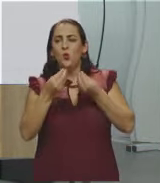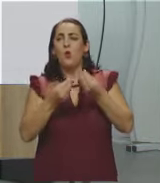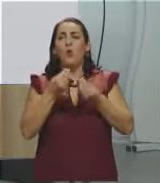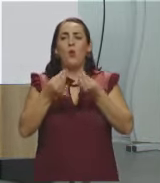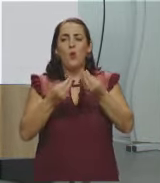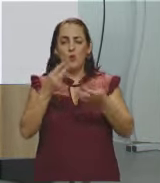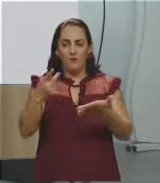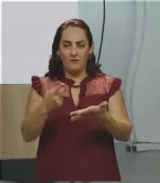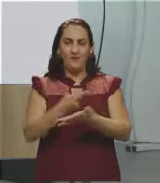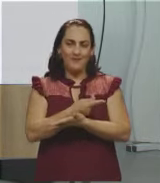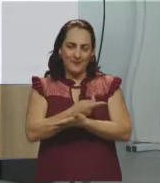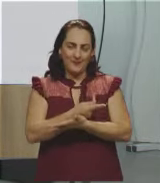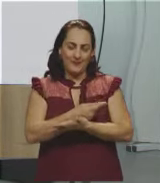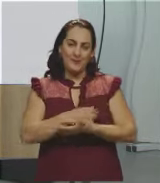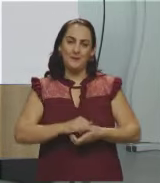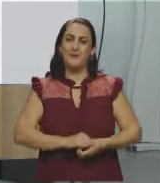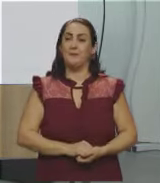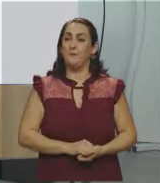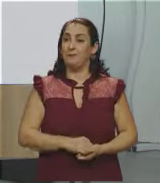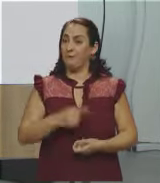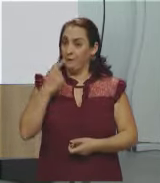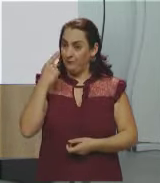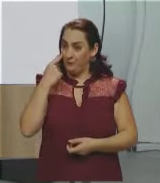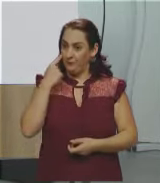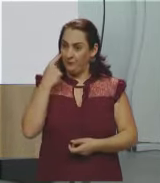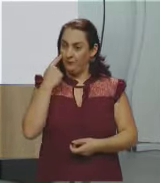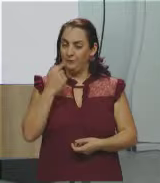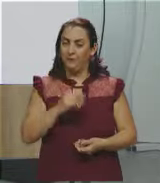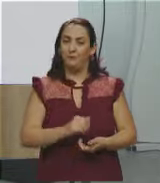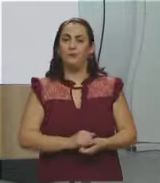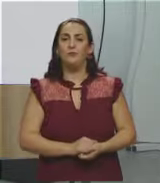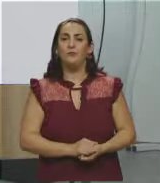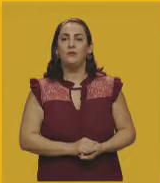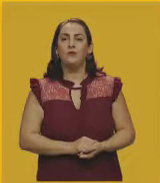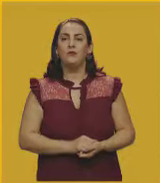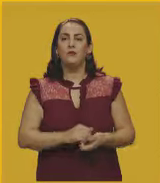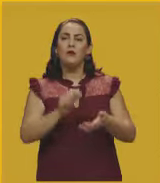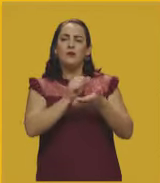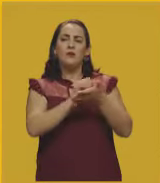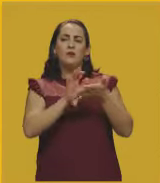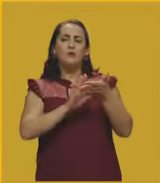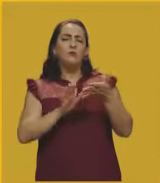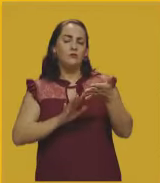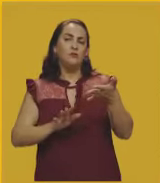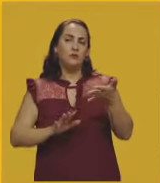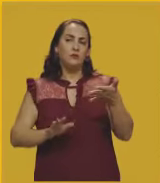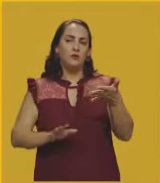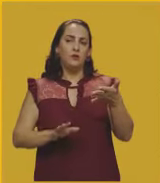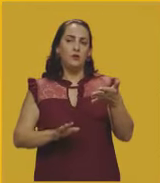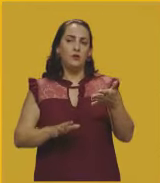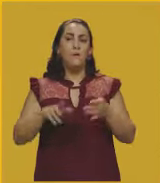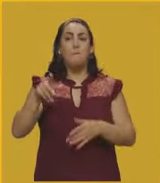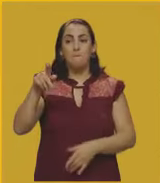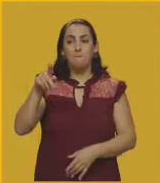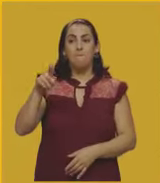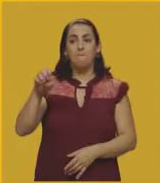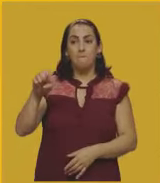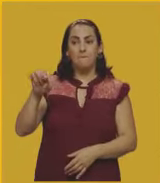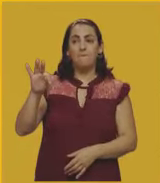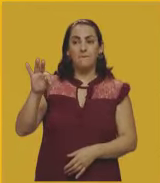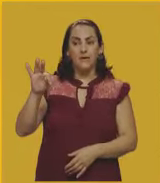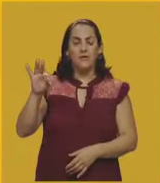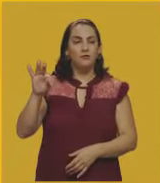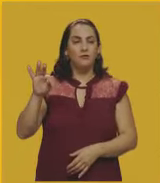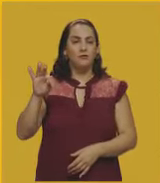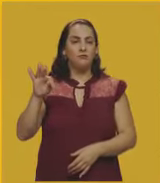funciona, tá bom? Olha só, é mais um exercício que, se eu não me engano, está no PET de vocês. Só não lembro se